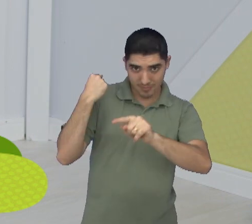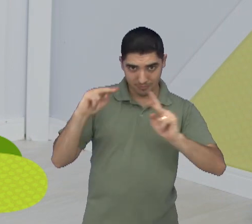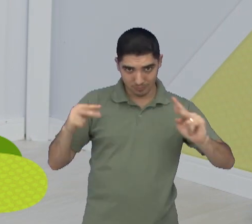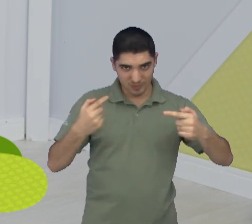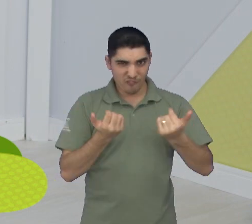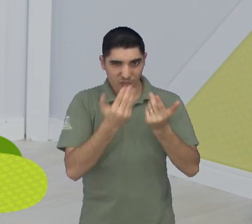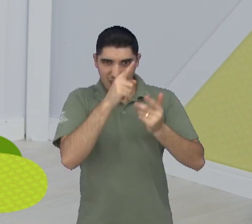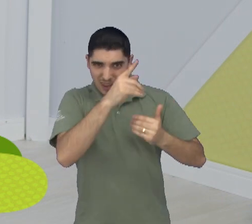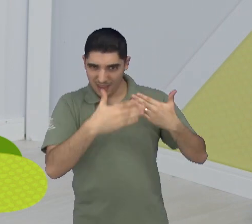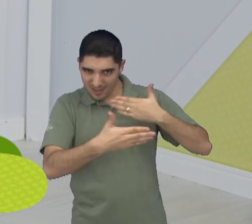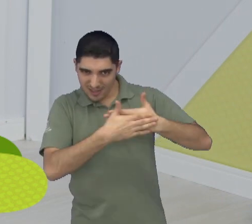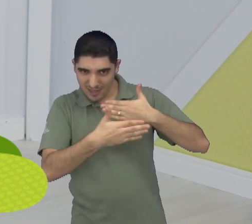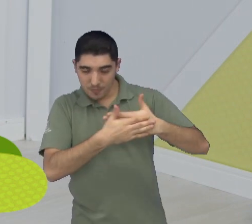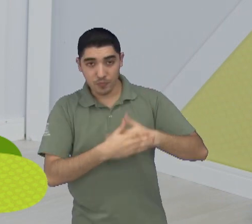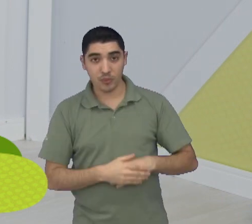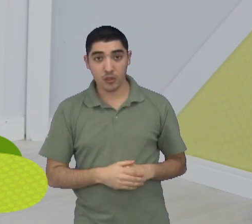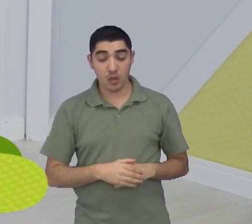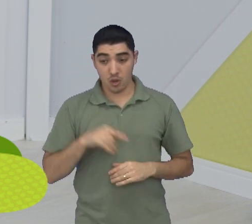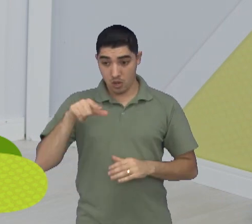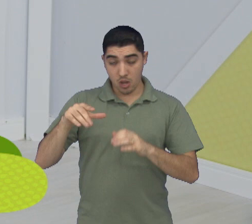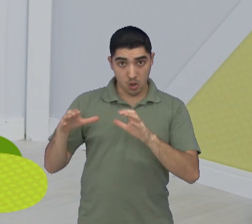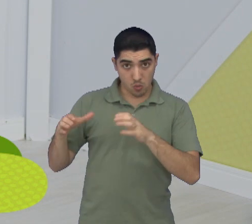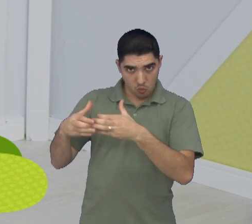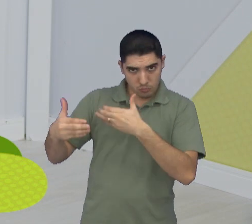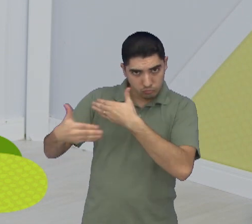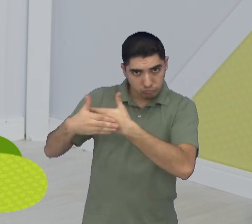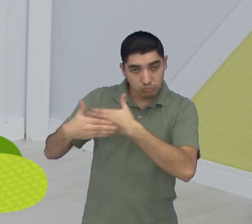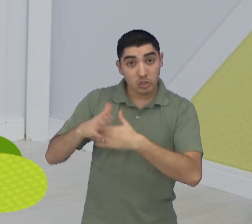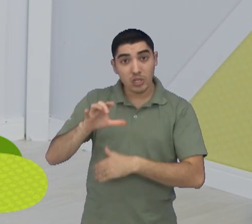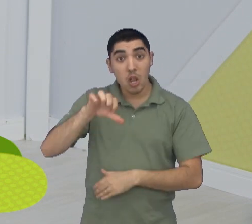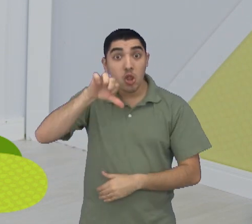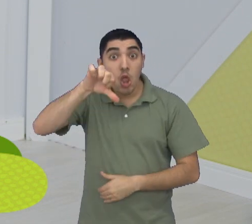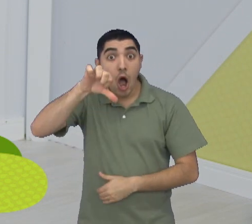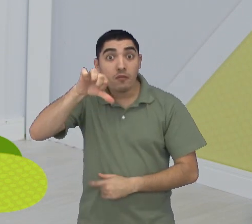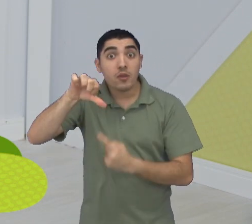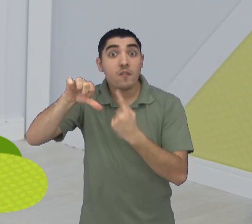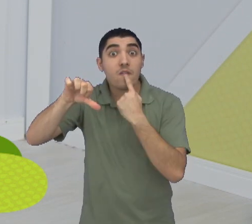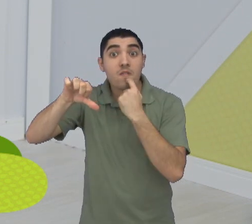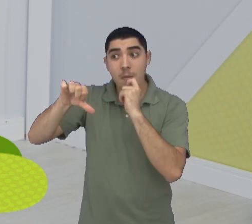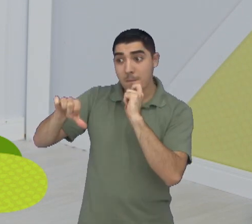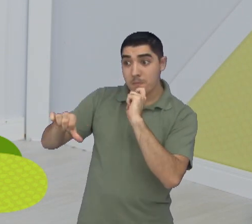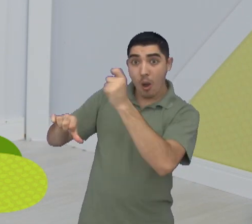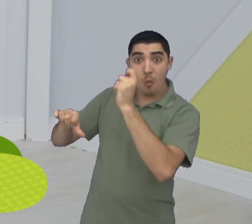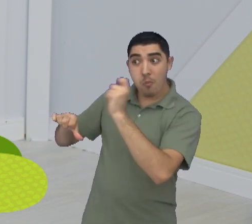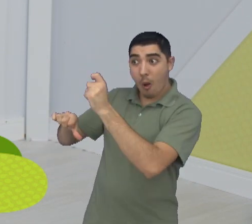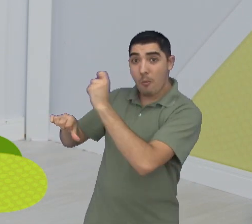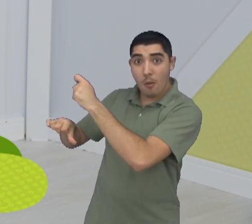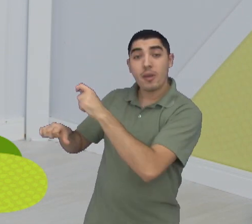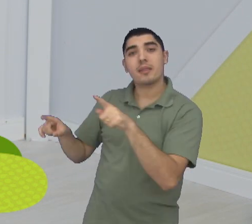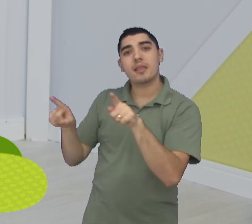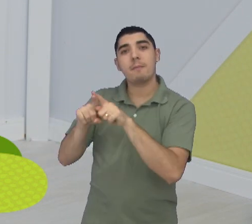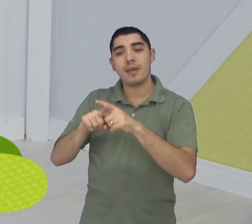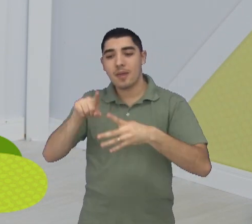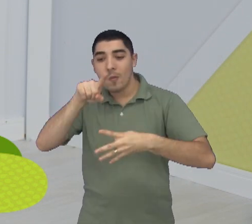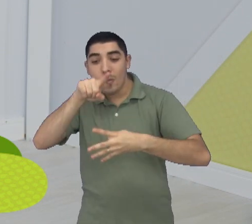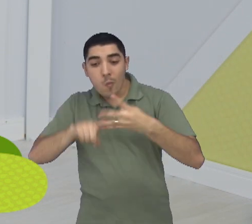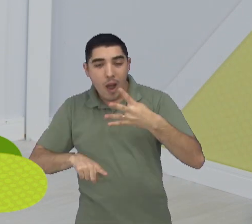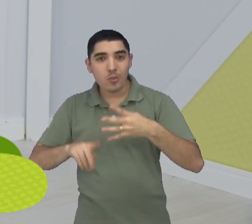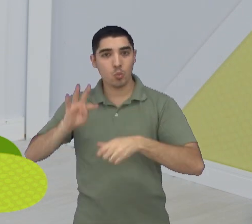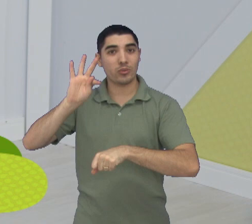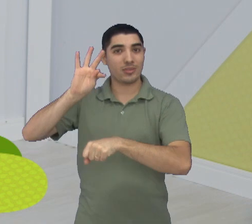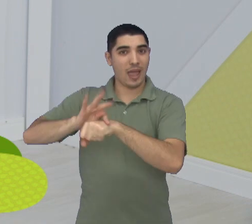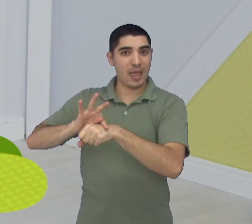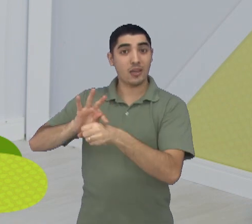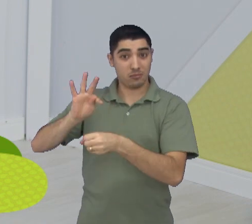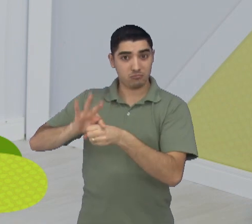Ribeirão Preto, o time do Barão de Mauá teve 9 jogadores expulsos, além de 4 membros da comissão técnica. Depois da reclamação